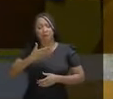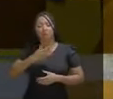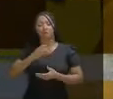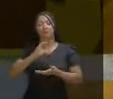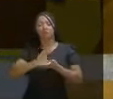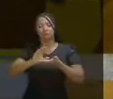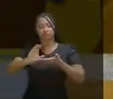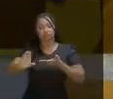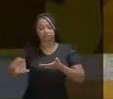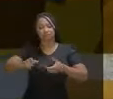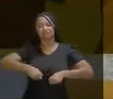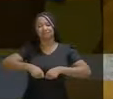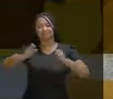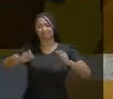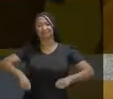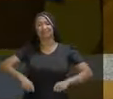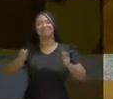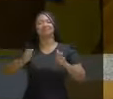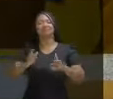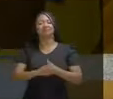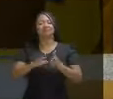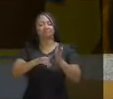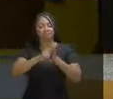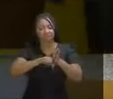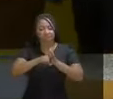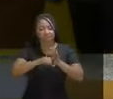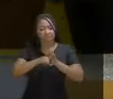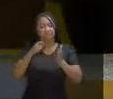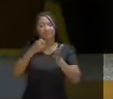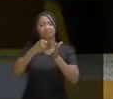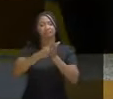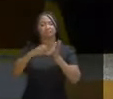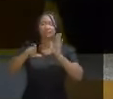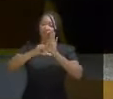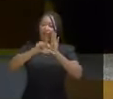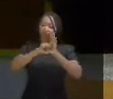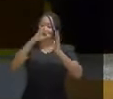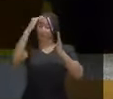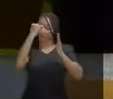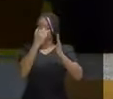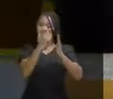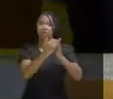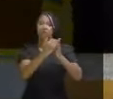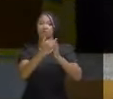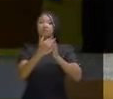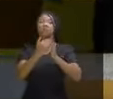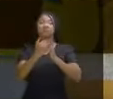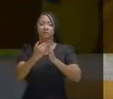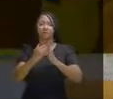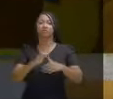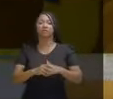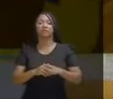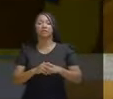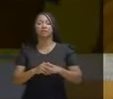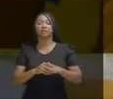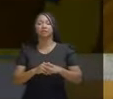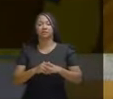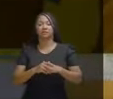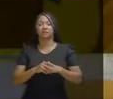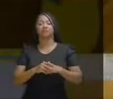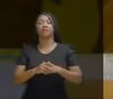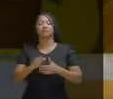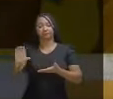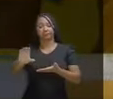despesas eleitorais, com a rigorosa observância das exigências da legislação eleitoral, mormente daquelas realizadas com o